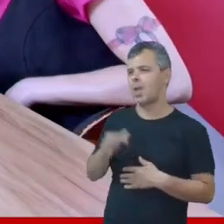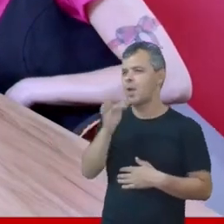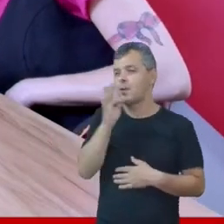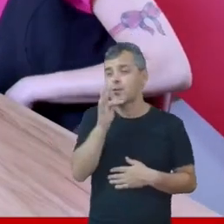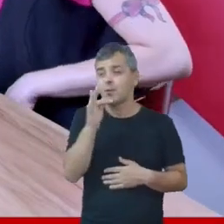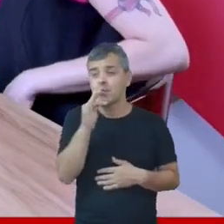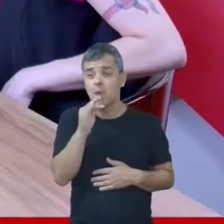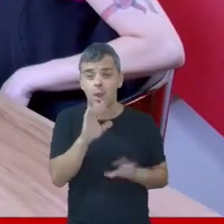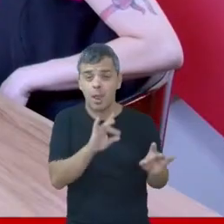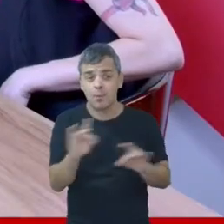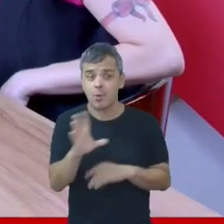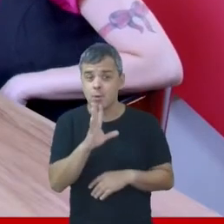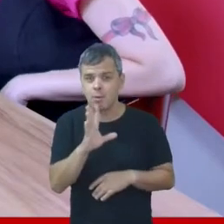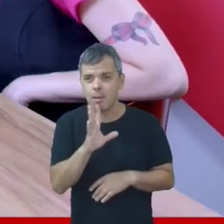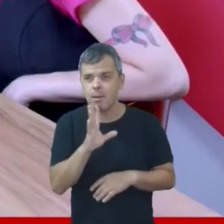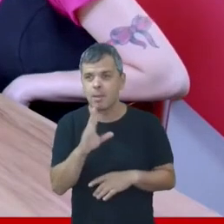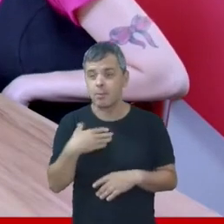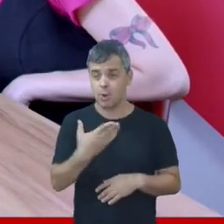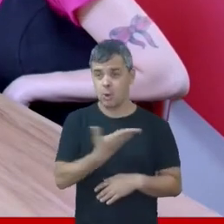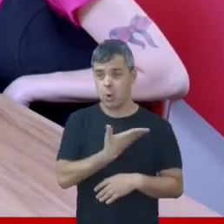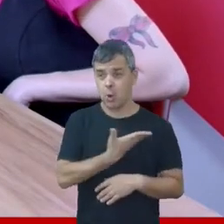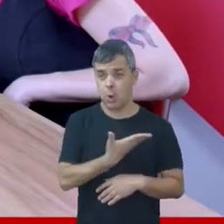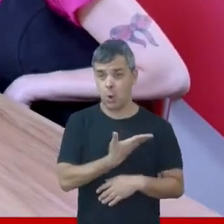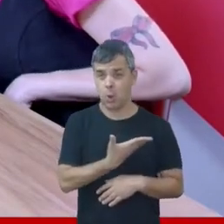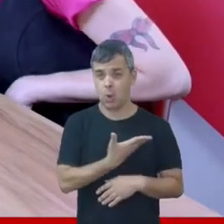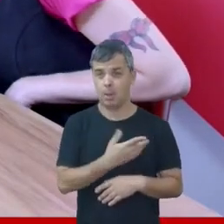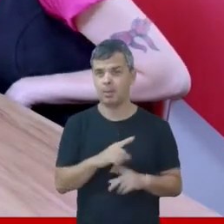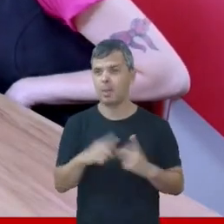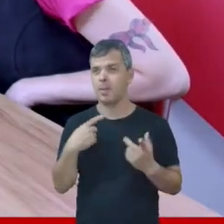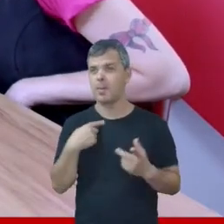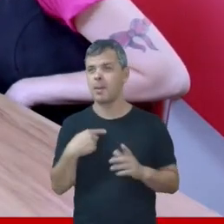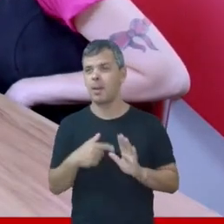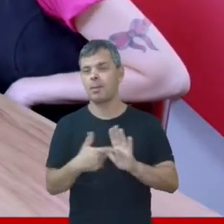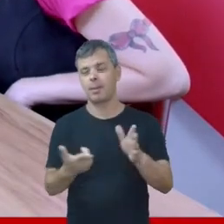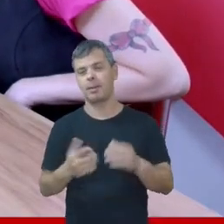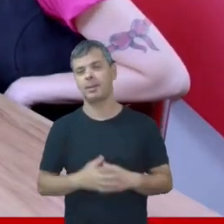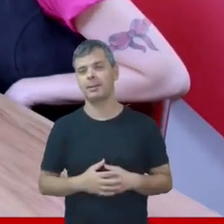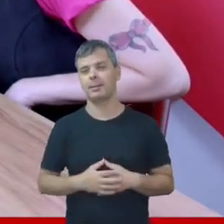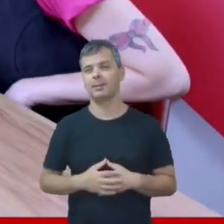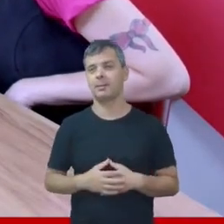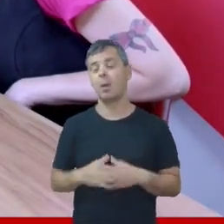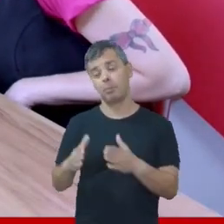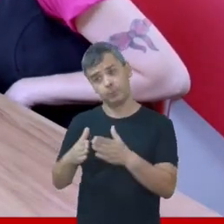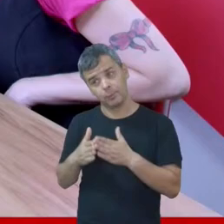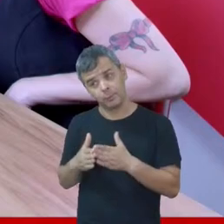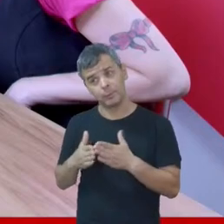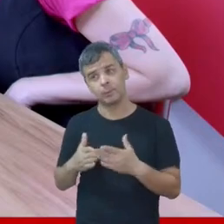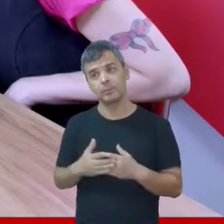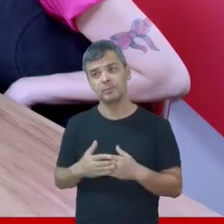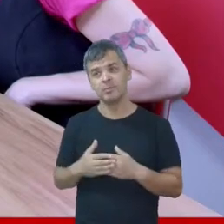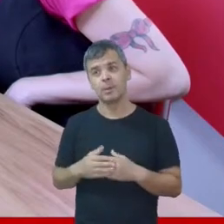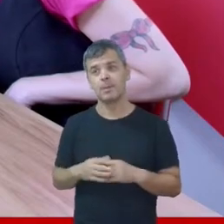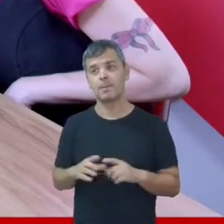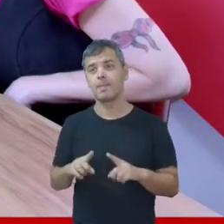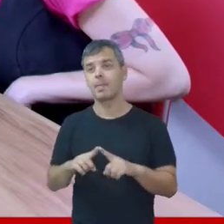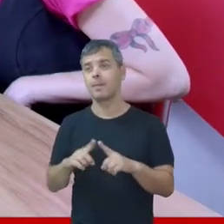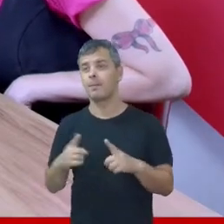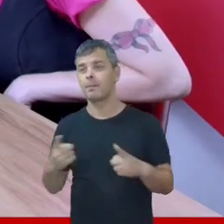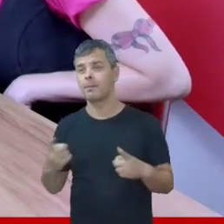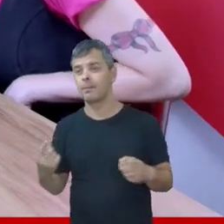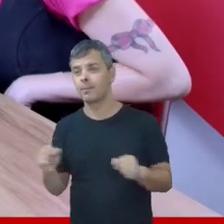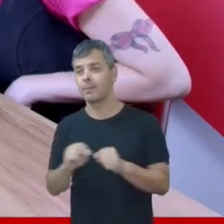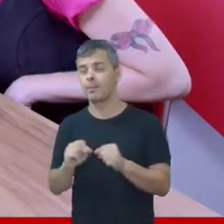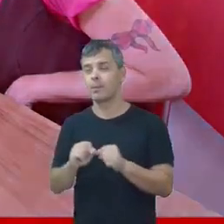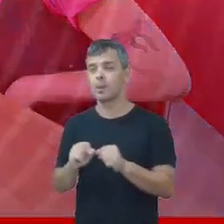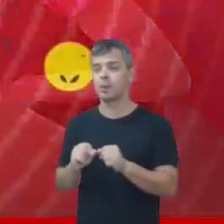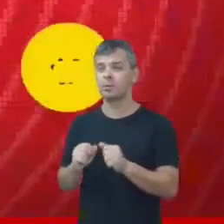fofoca que quem tá em casa não conhece ainda. Que seus amigos não conhecem. Eu me delatando ainda. Aqui, né? Por favor. Por favor. Vem aí o